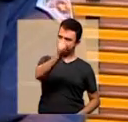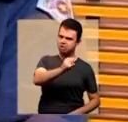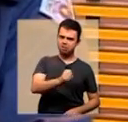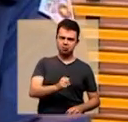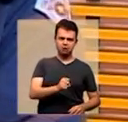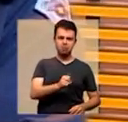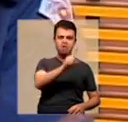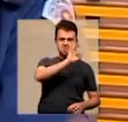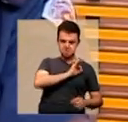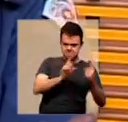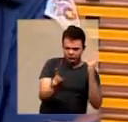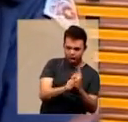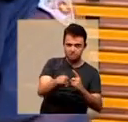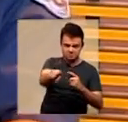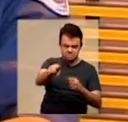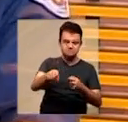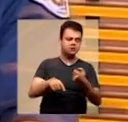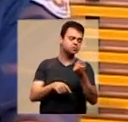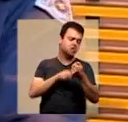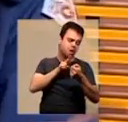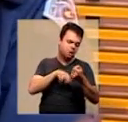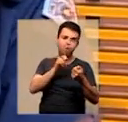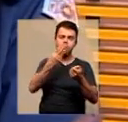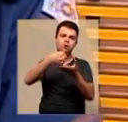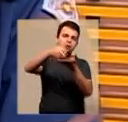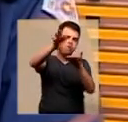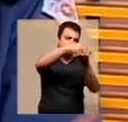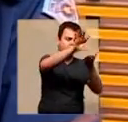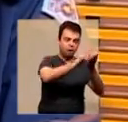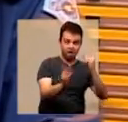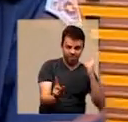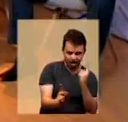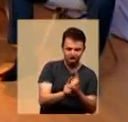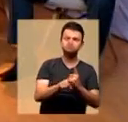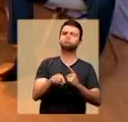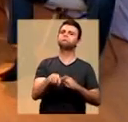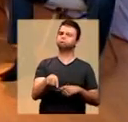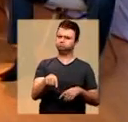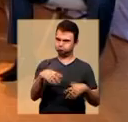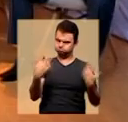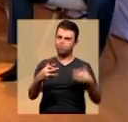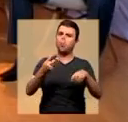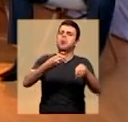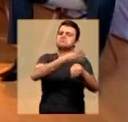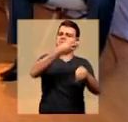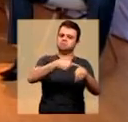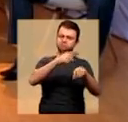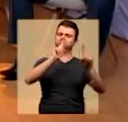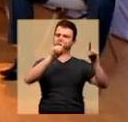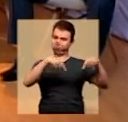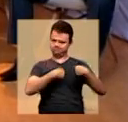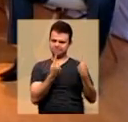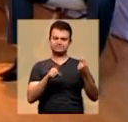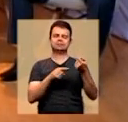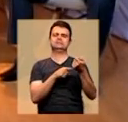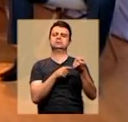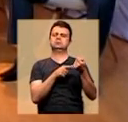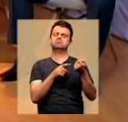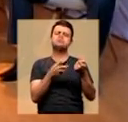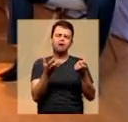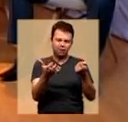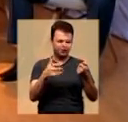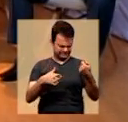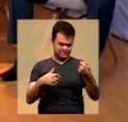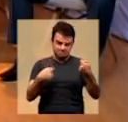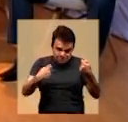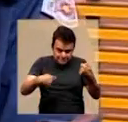Se for constatado que você está mandando mensagens, ou se você está lendo... Lendo mensagem. O WhatsApp está sendo uma arma, Exato. né? Então, a pessoa tem que... Quer